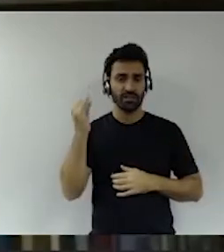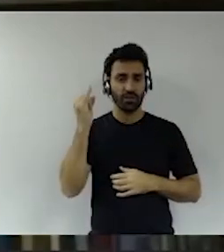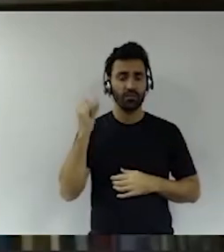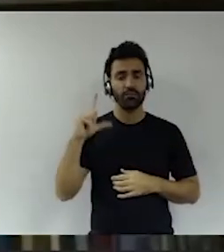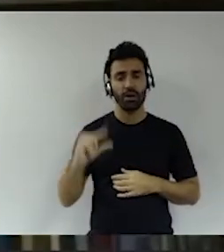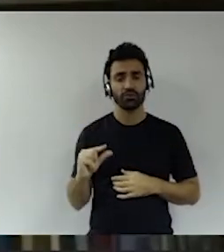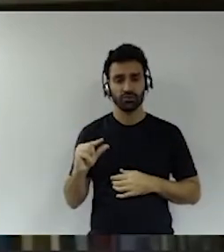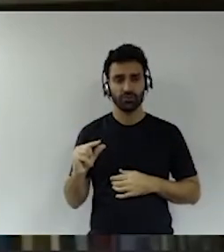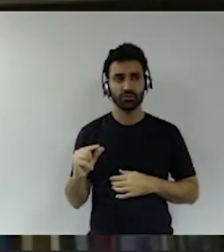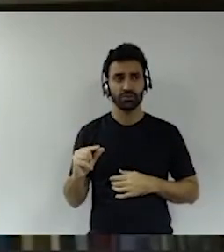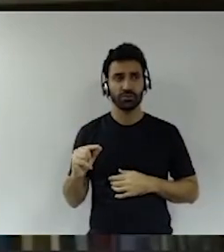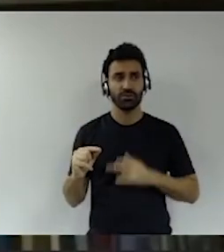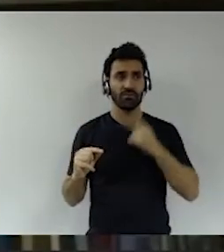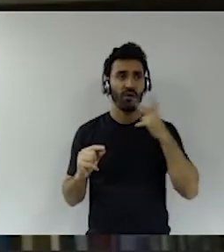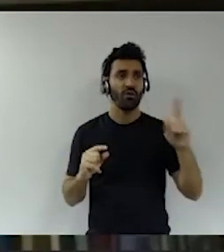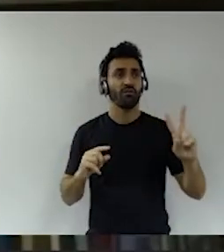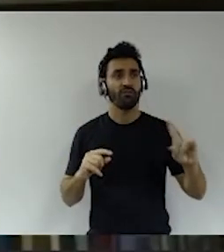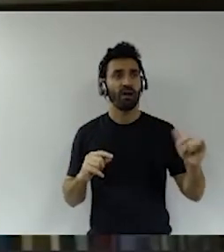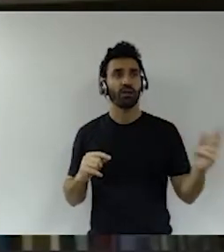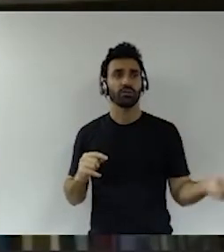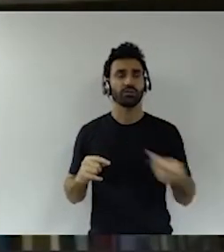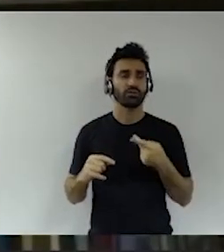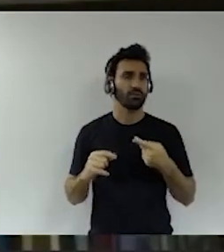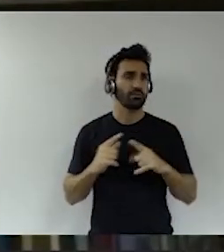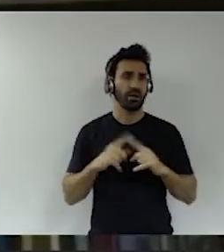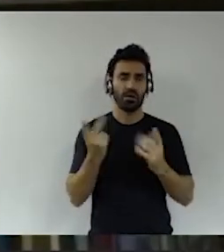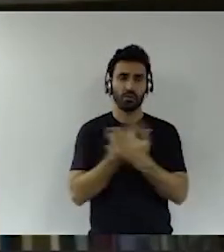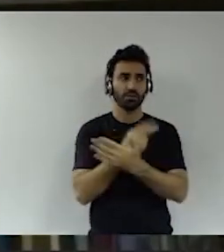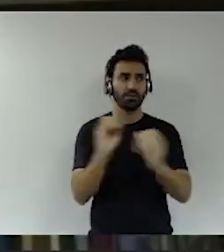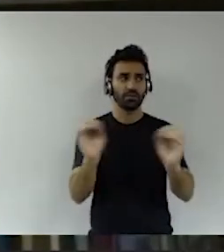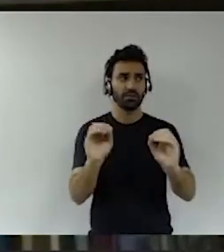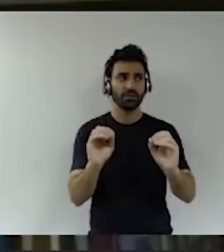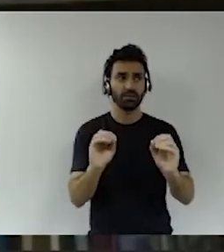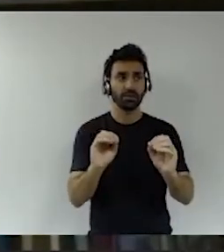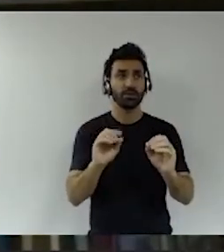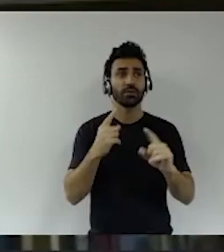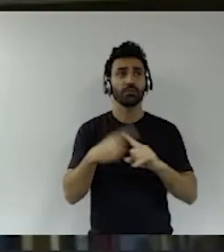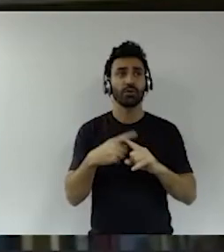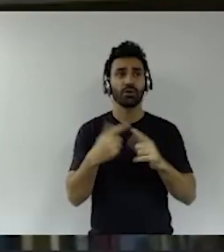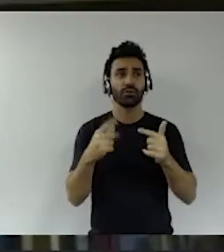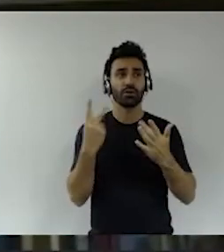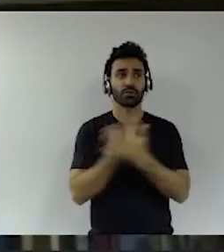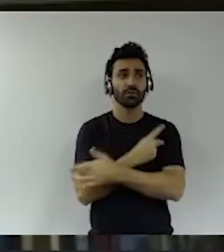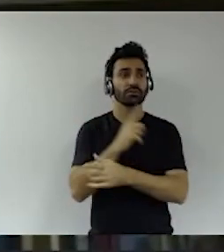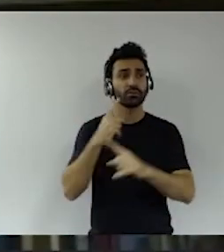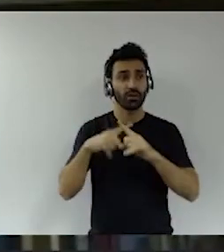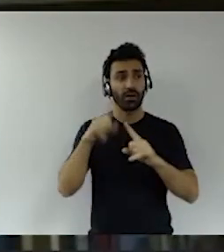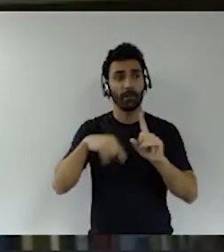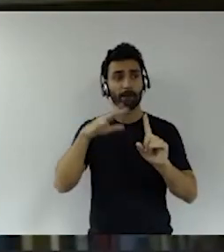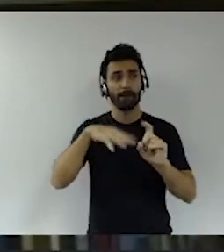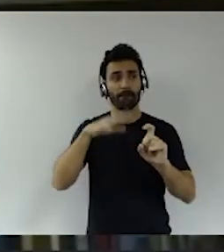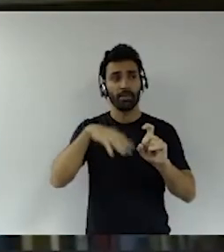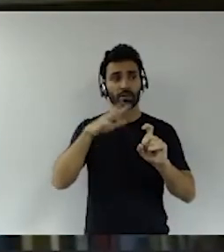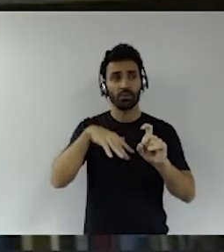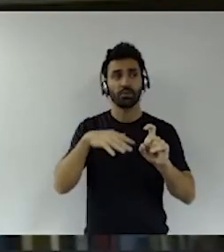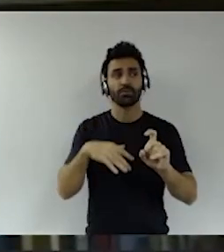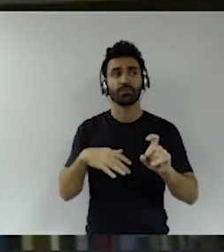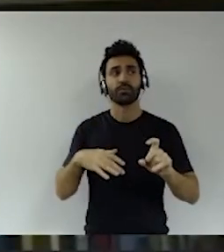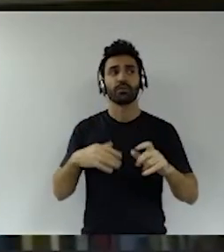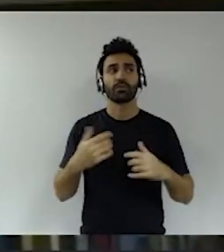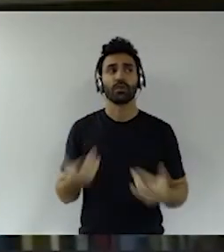que queria acontecer, aconteceu. E não acontece porque, realmente, isso é um mito.